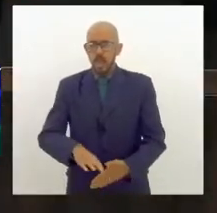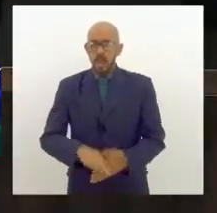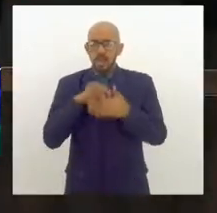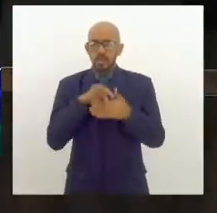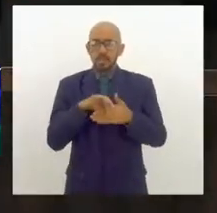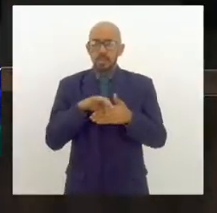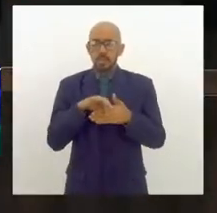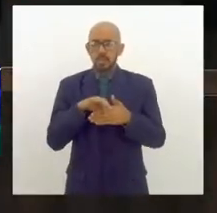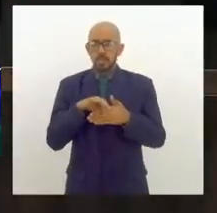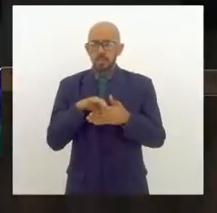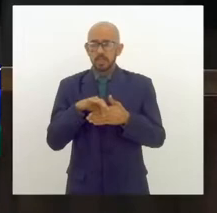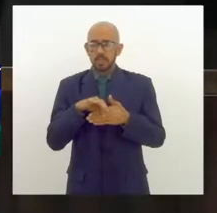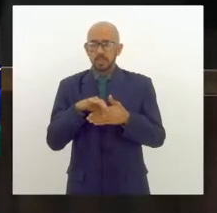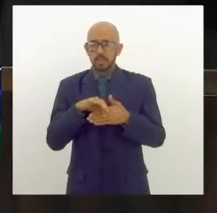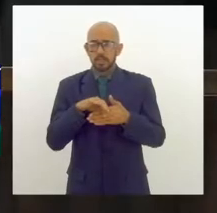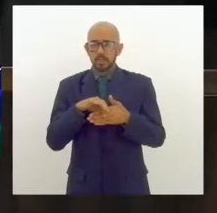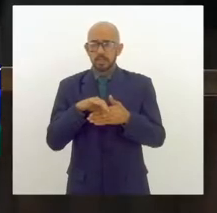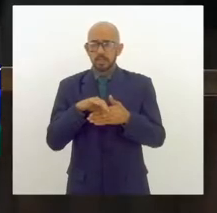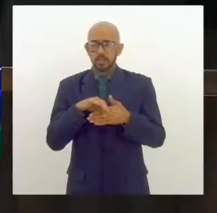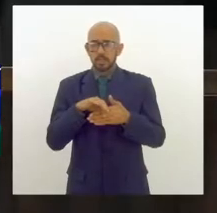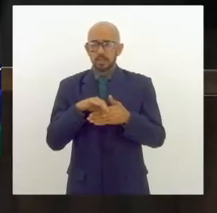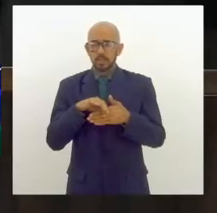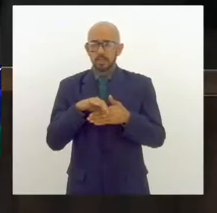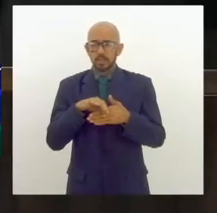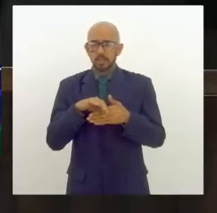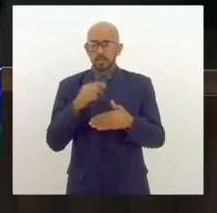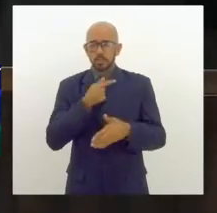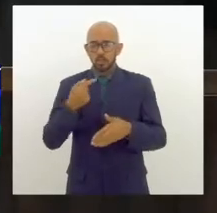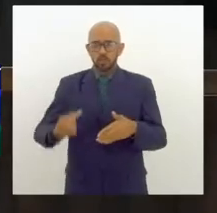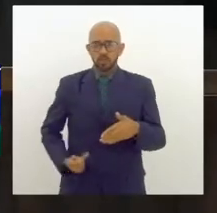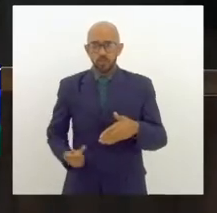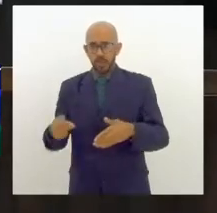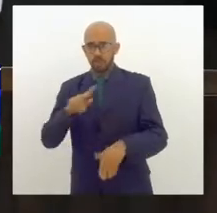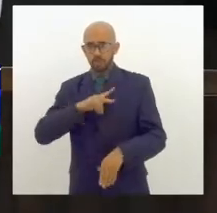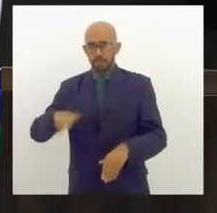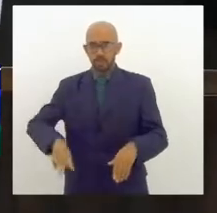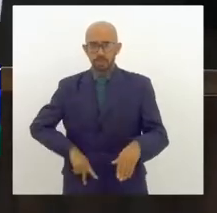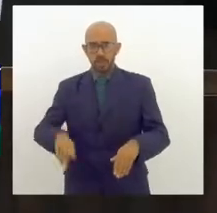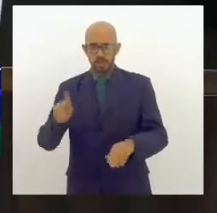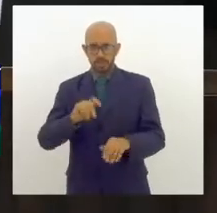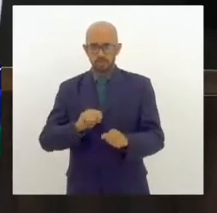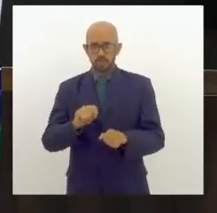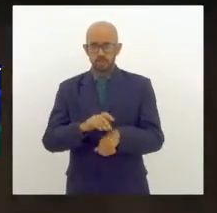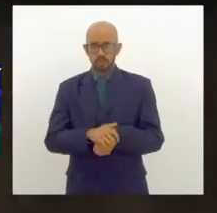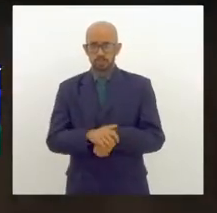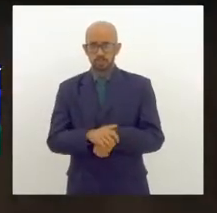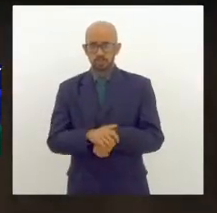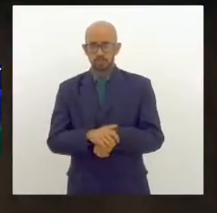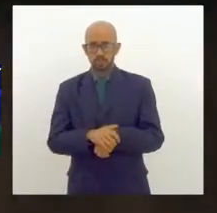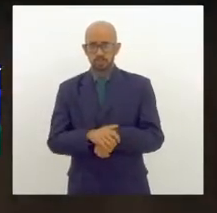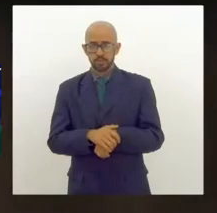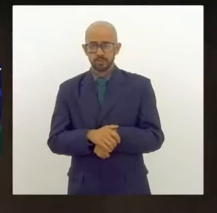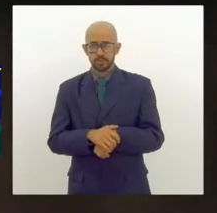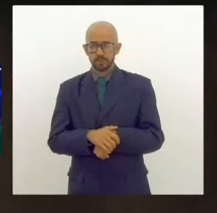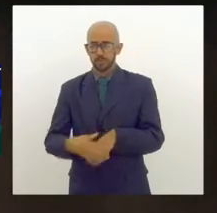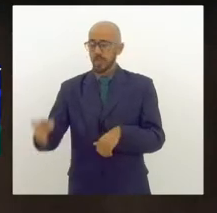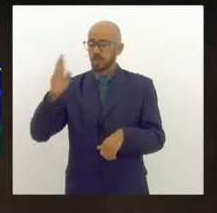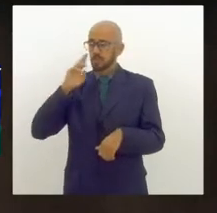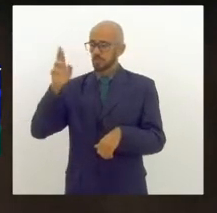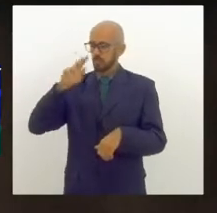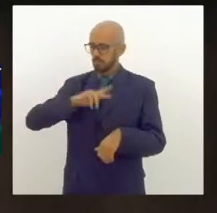governo e presidente da comissão, por indicação, logicamente. Senhor presidente,